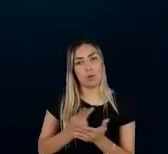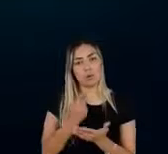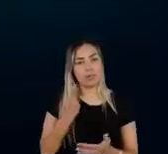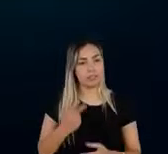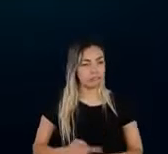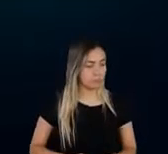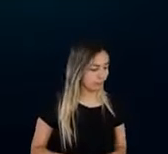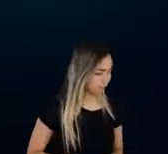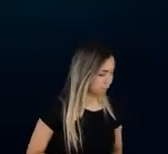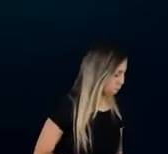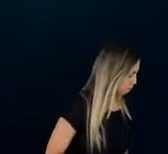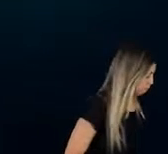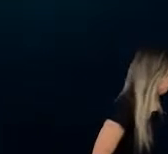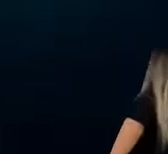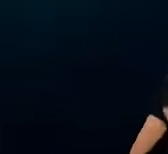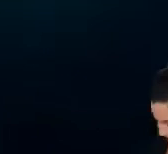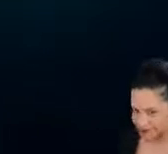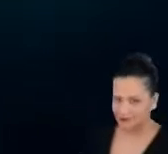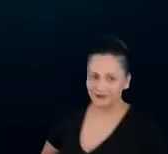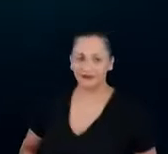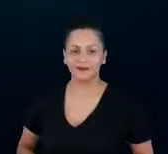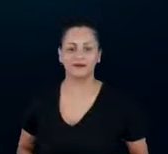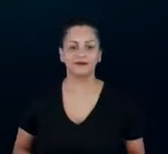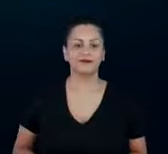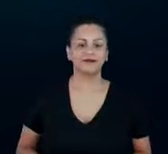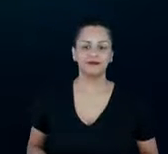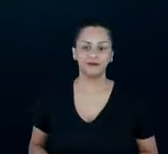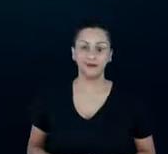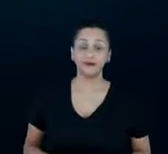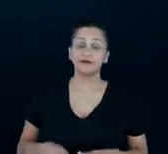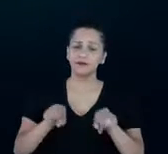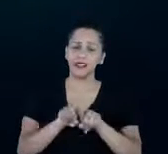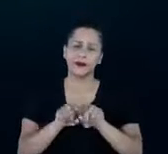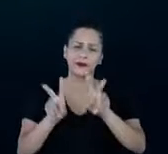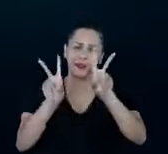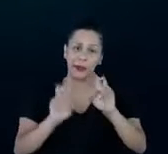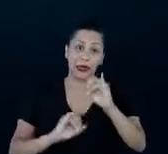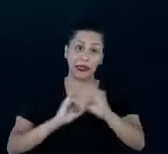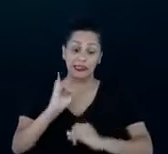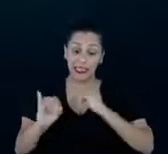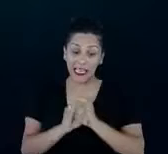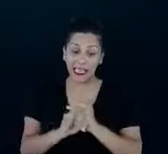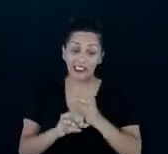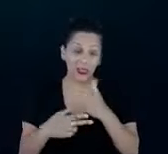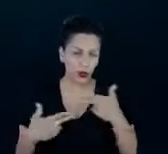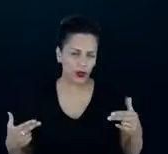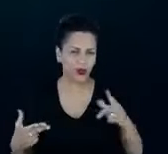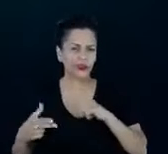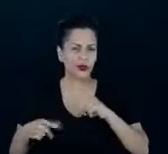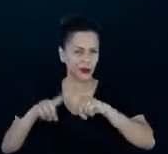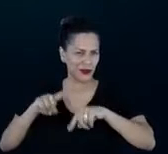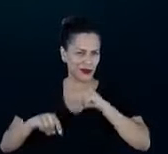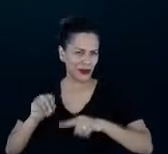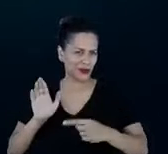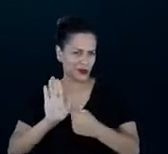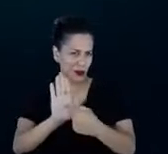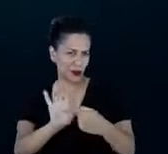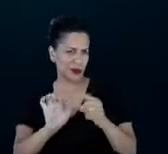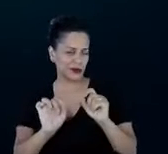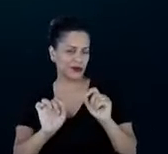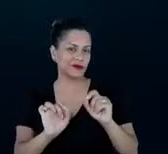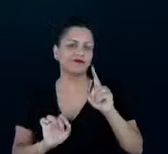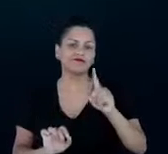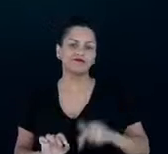materializando a ideia de internet das coisas eu trouxe até alguns objetos que eu acho que simbolizam o potencial de